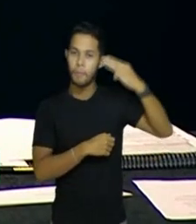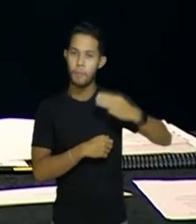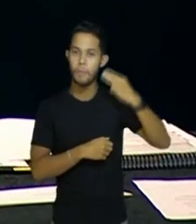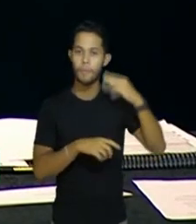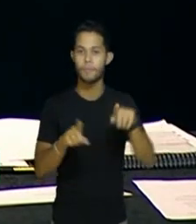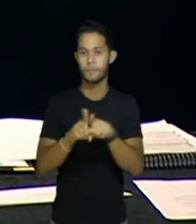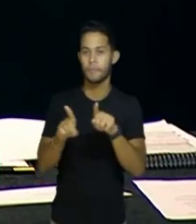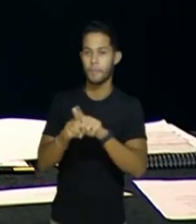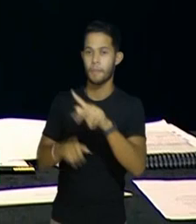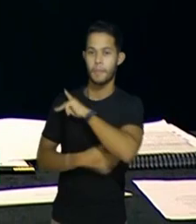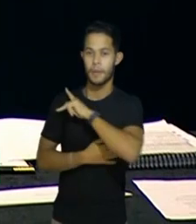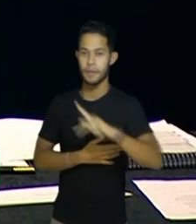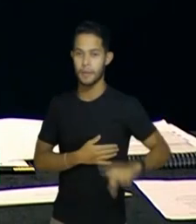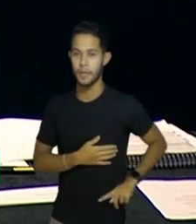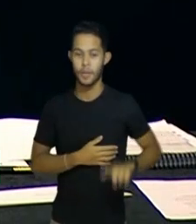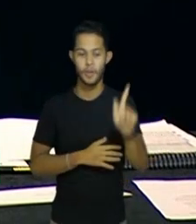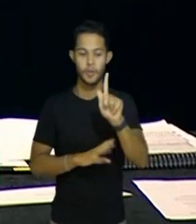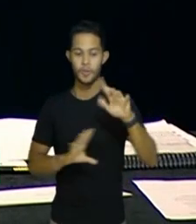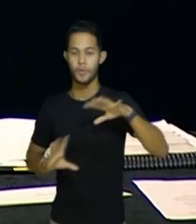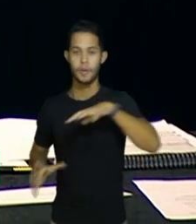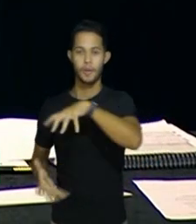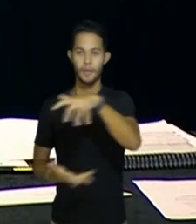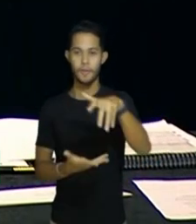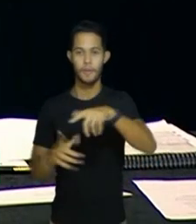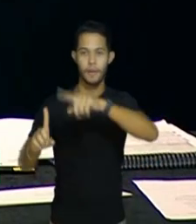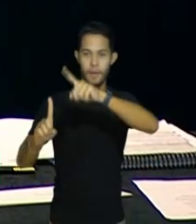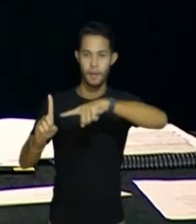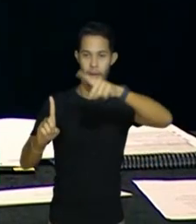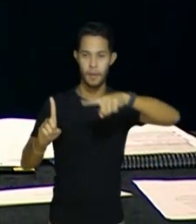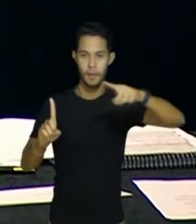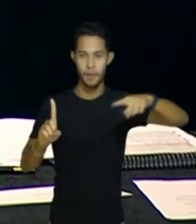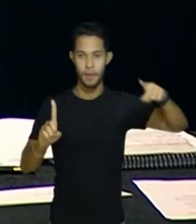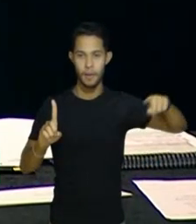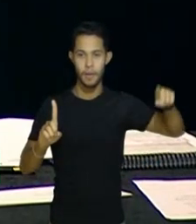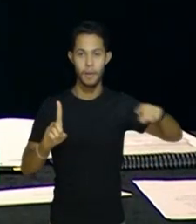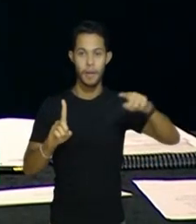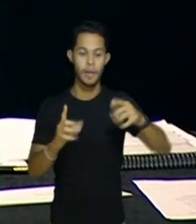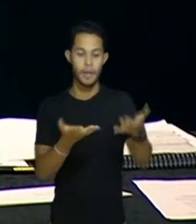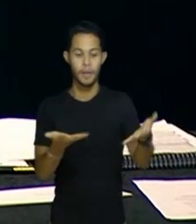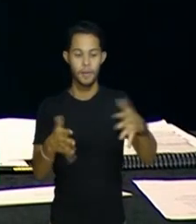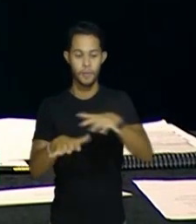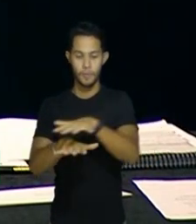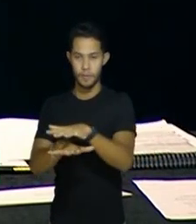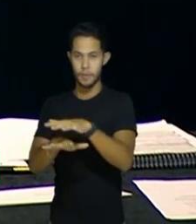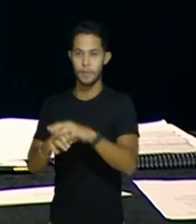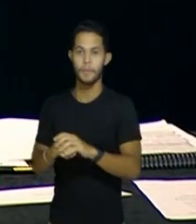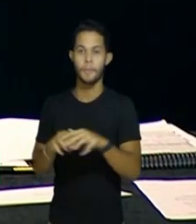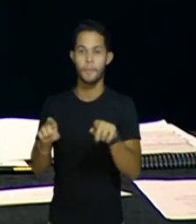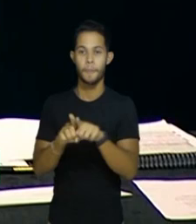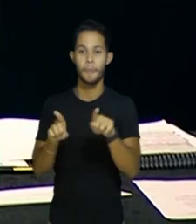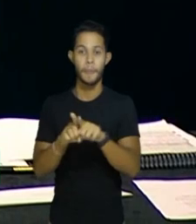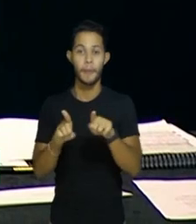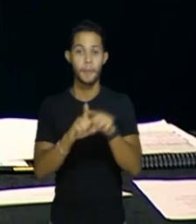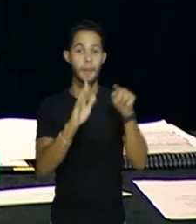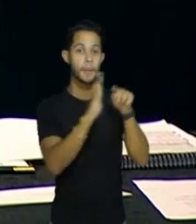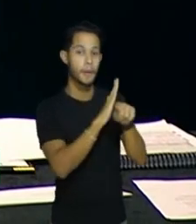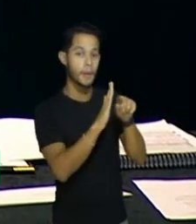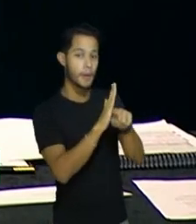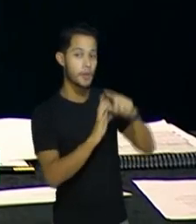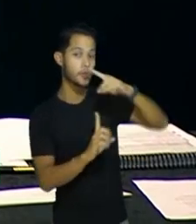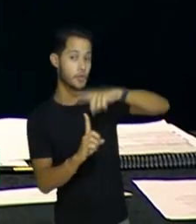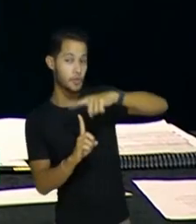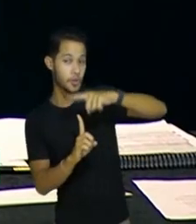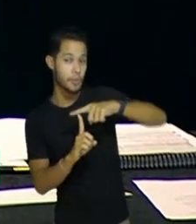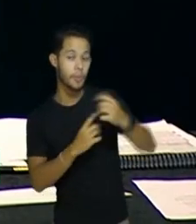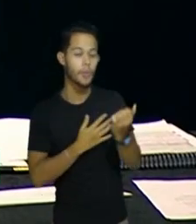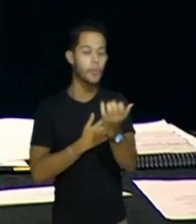Instituto Brasileiro de Geografia e Estatística pela inclusão, no próximo censo, do questionamento sobre a quantidade, tipo e raça